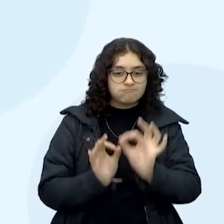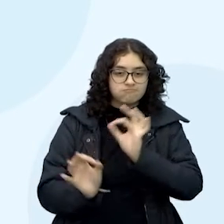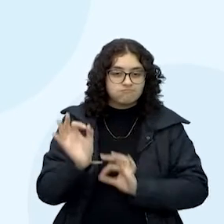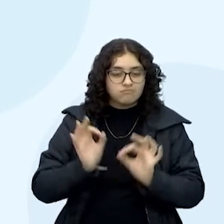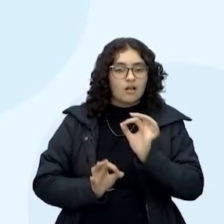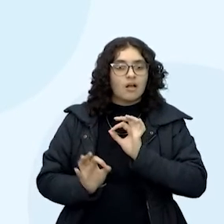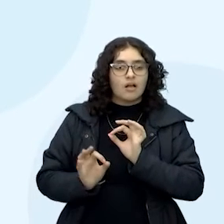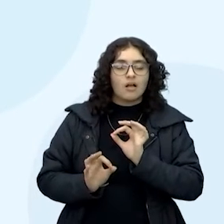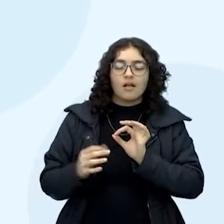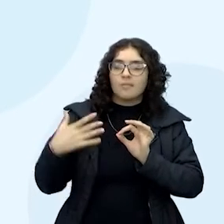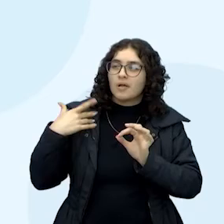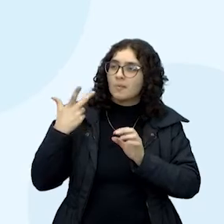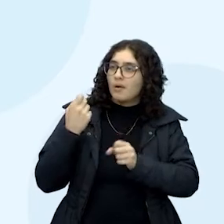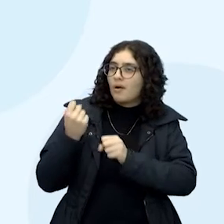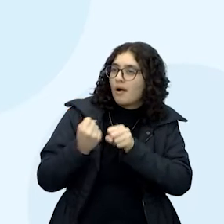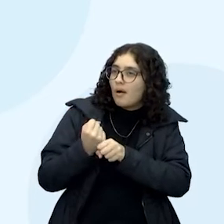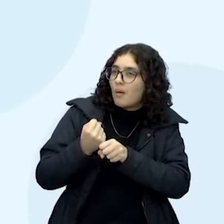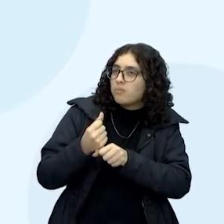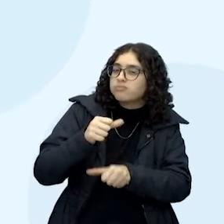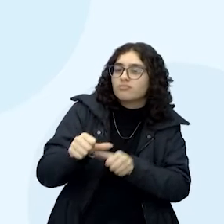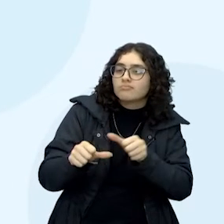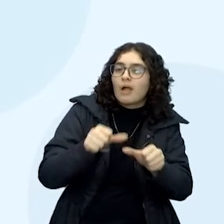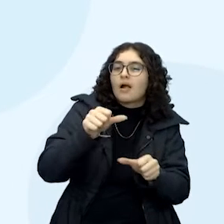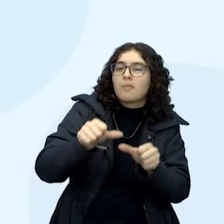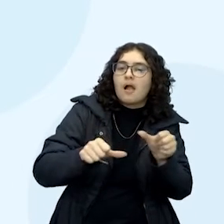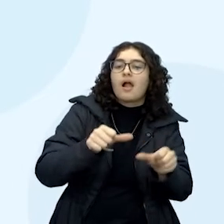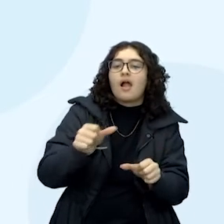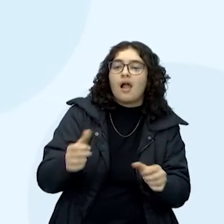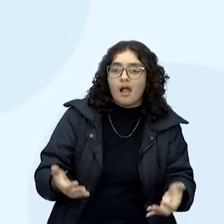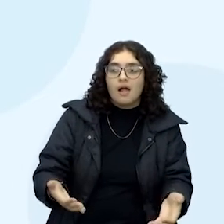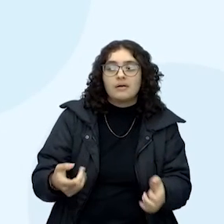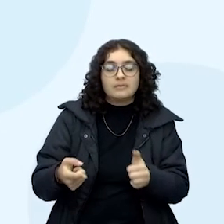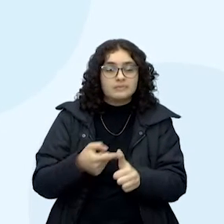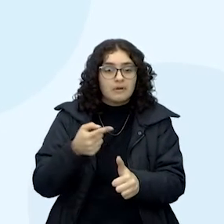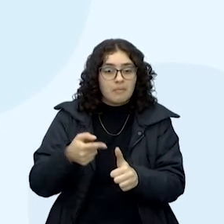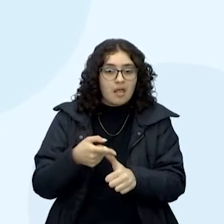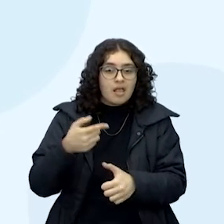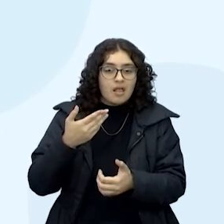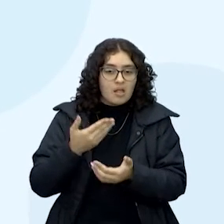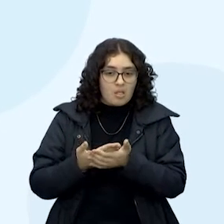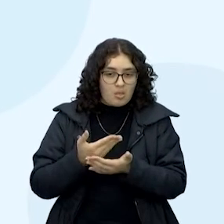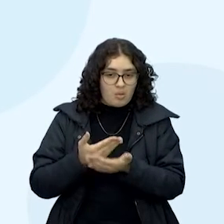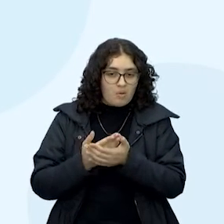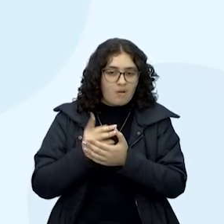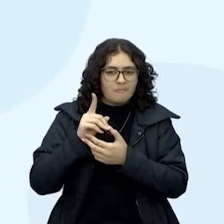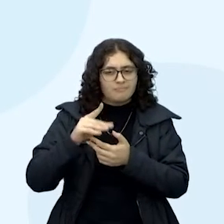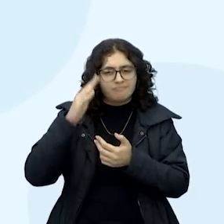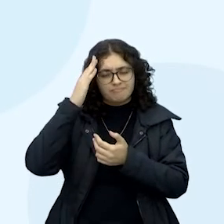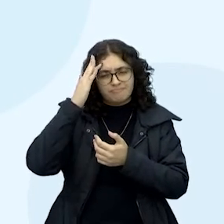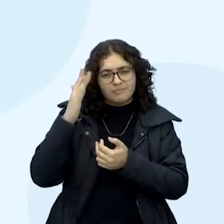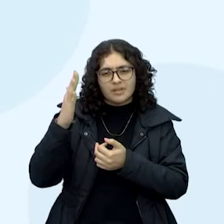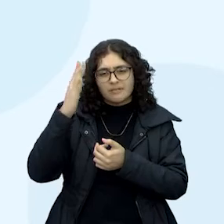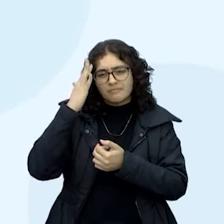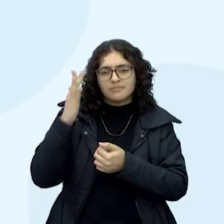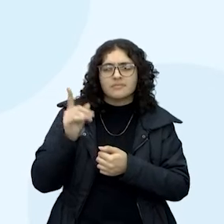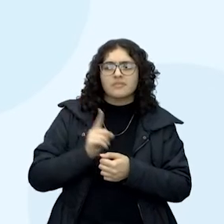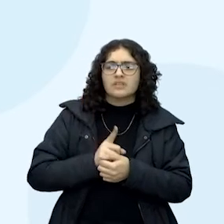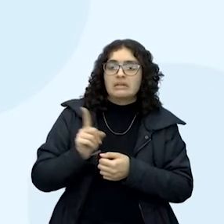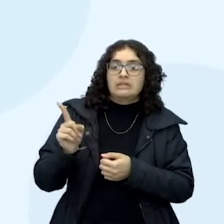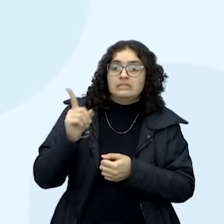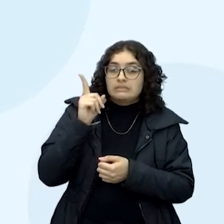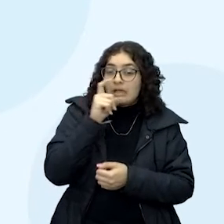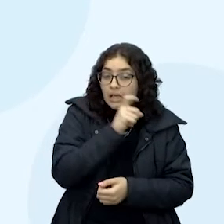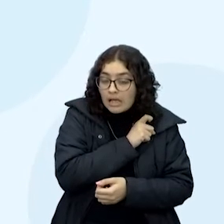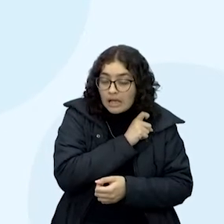que muda ao longo do tempo. Tudo bem. O primeiro estudioso a refletir sobre essa complexidade